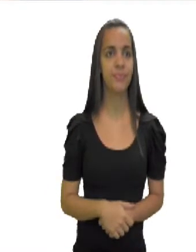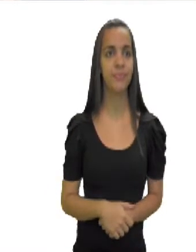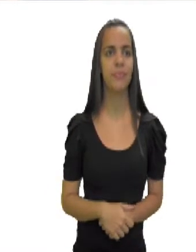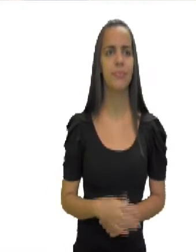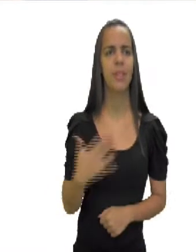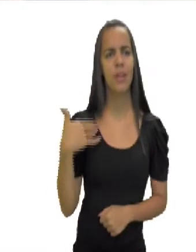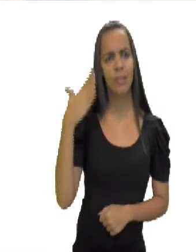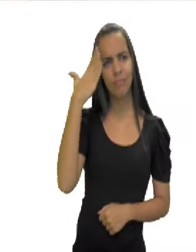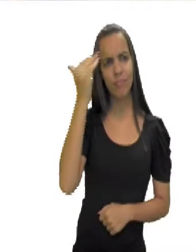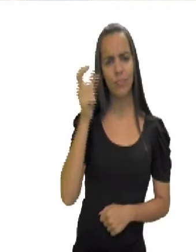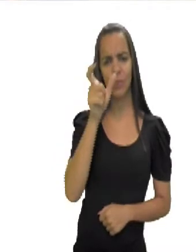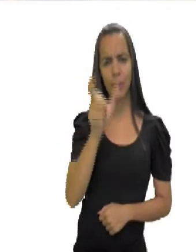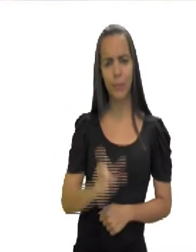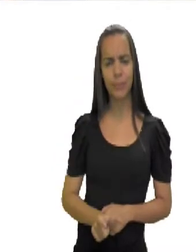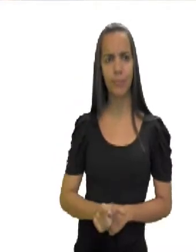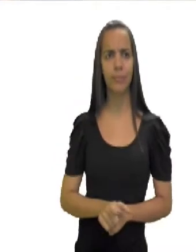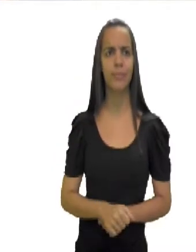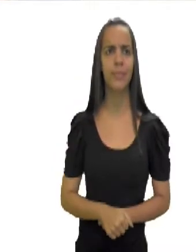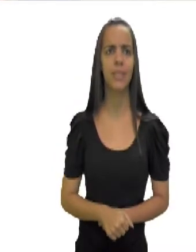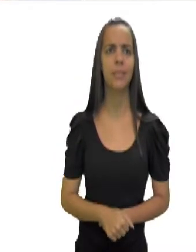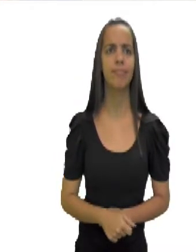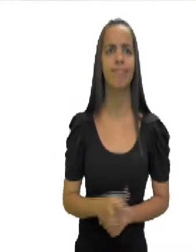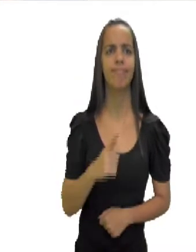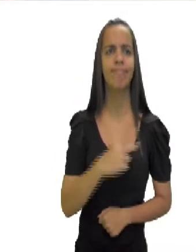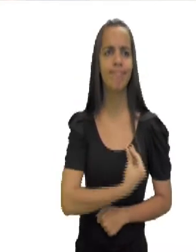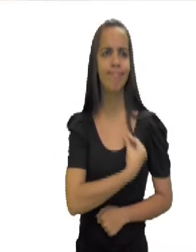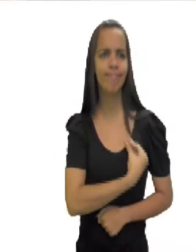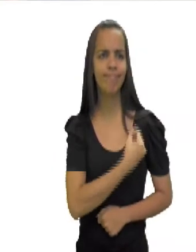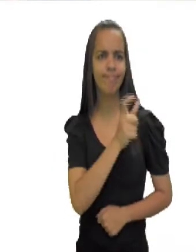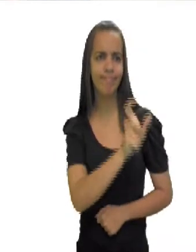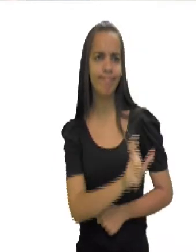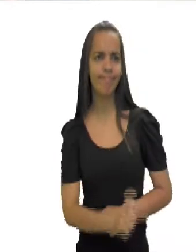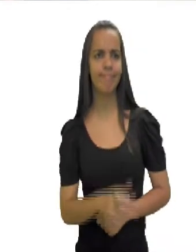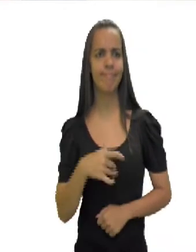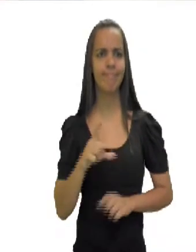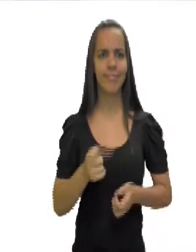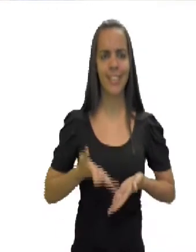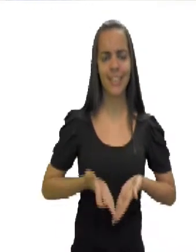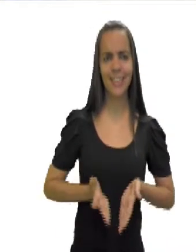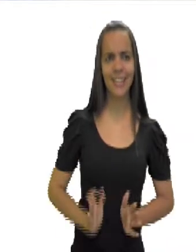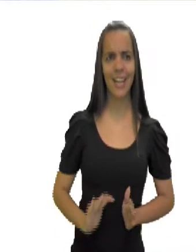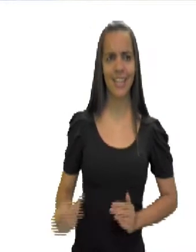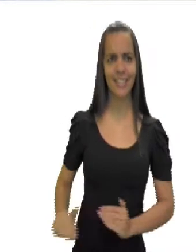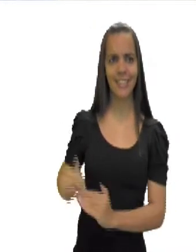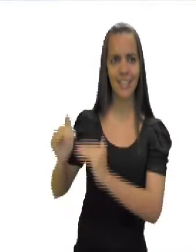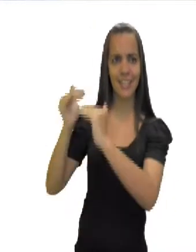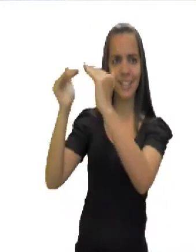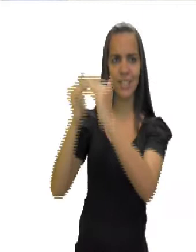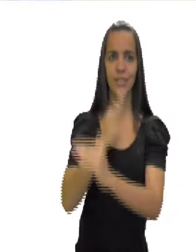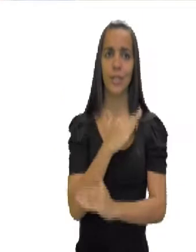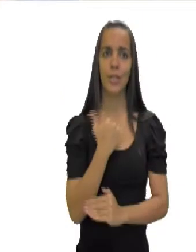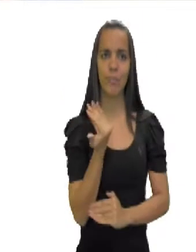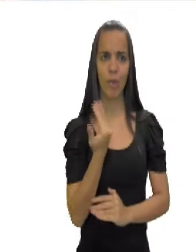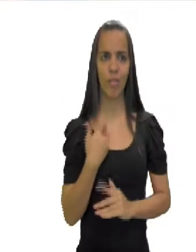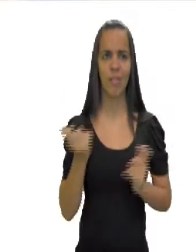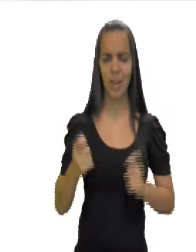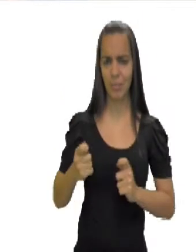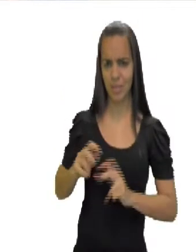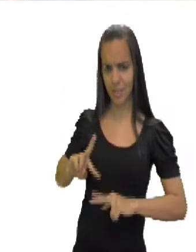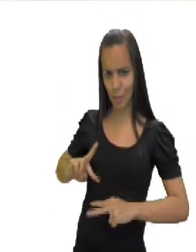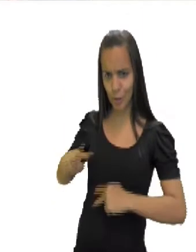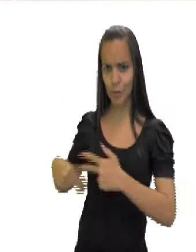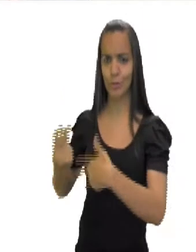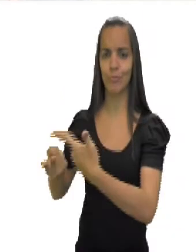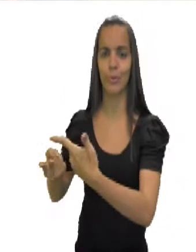vivo. E isso porque ele nasce, cresce, morre e reproduz. Além